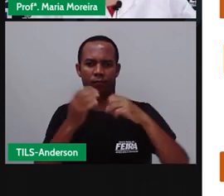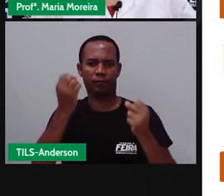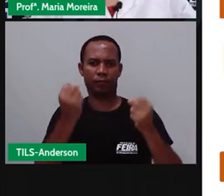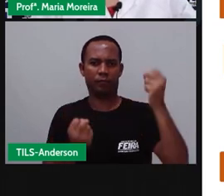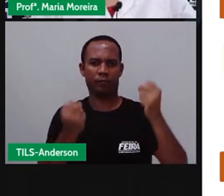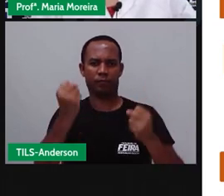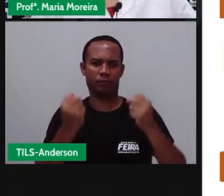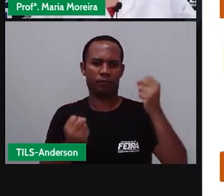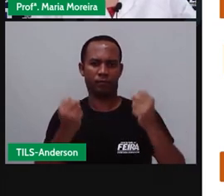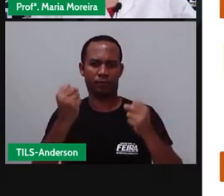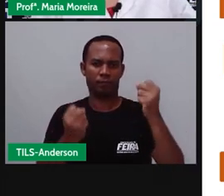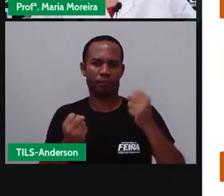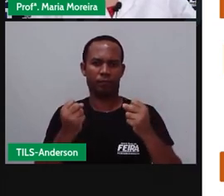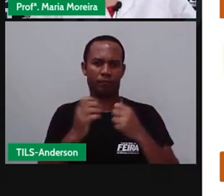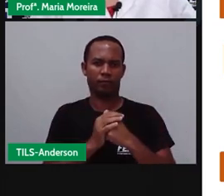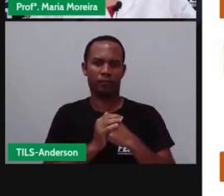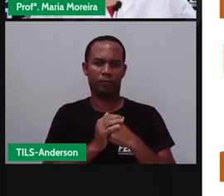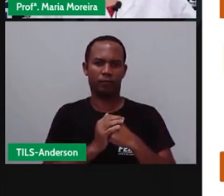motorista,